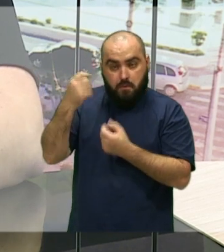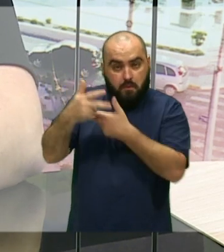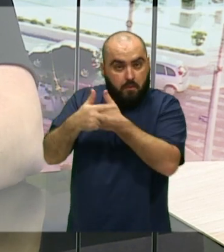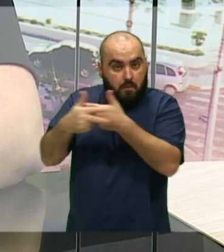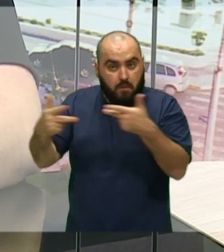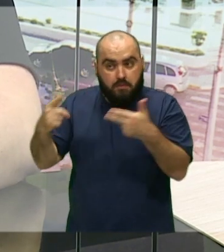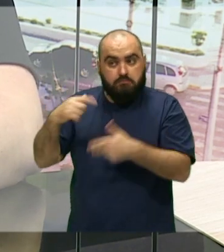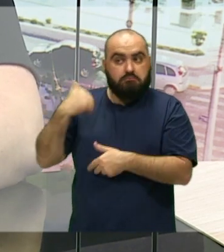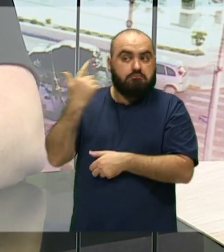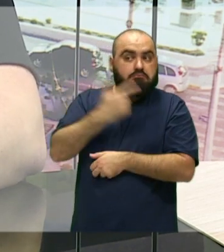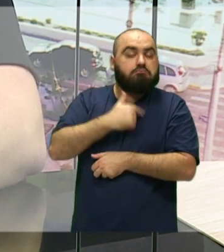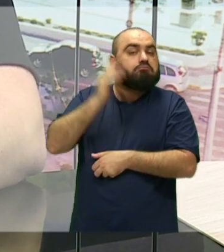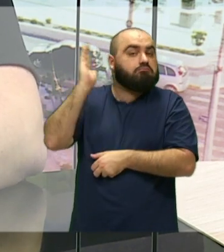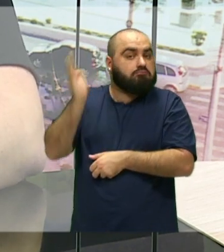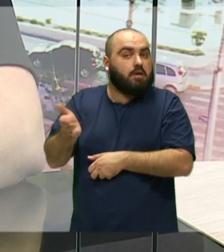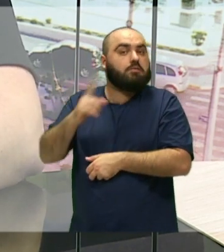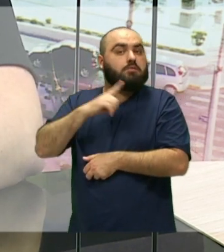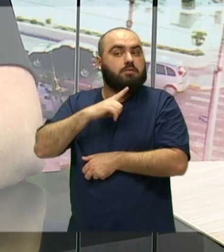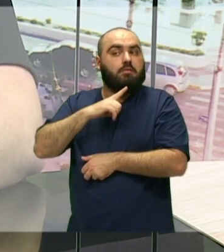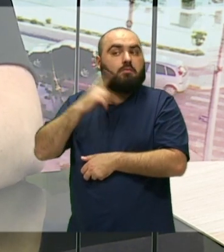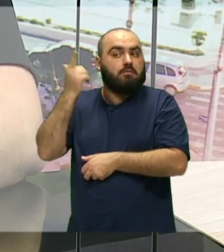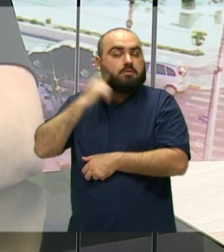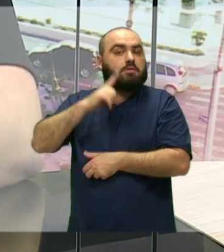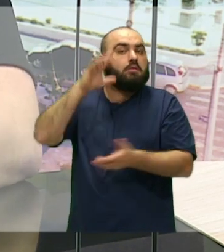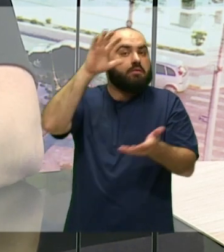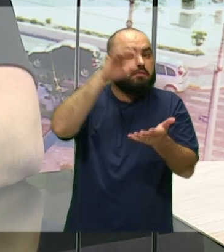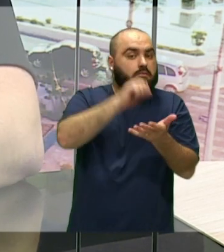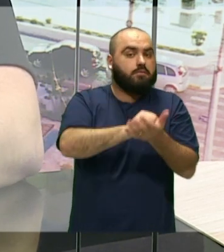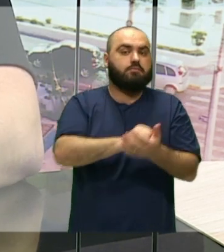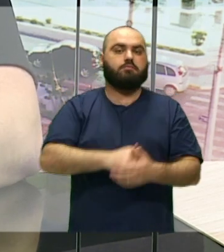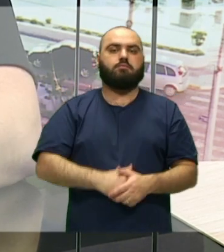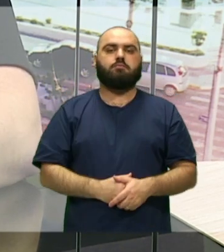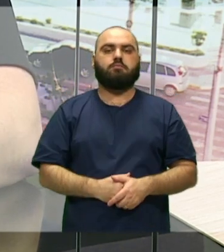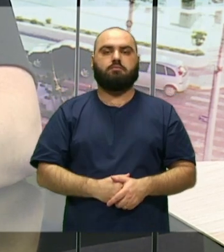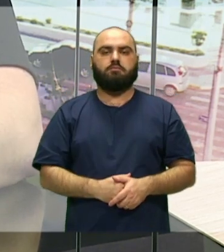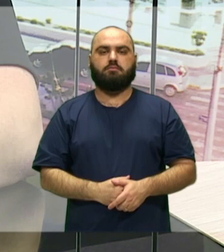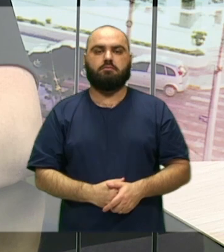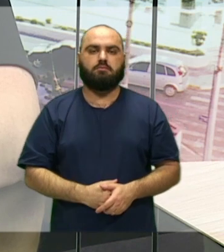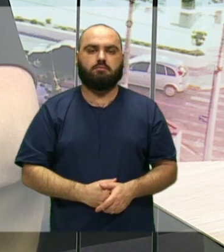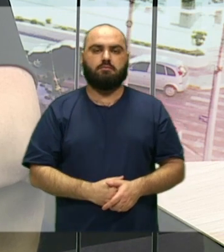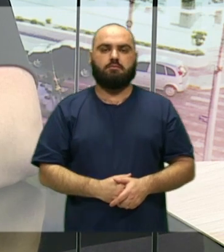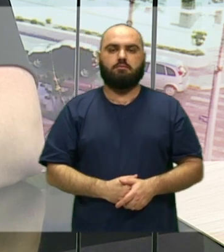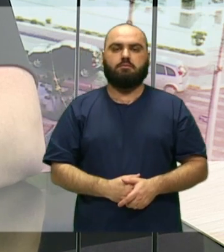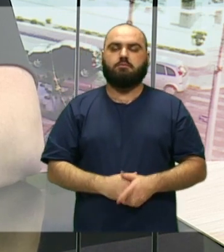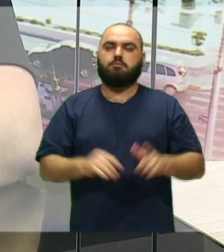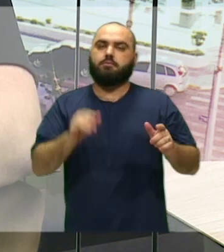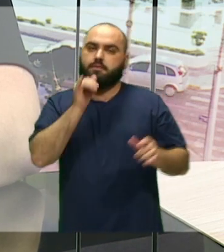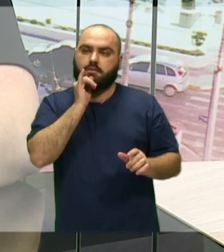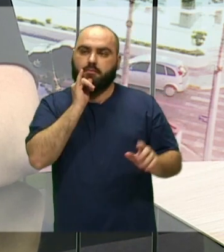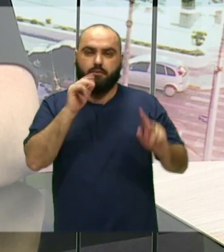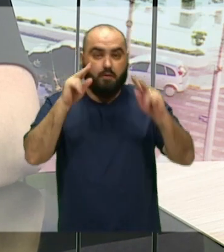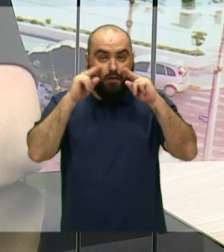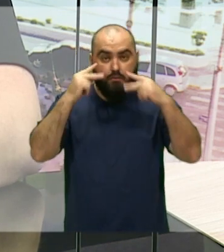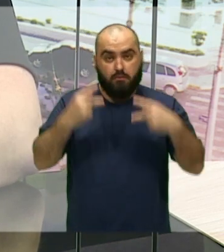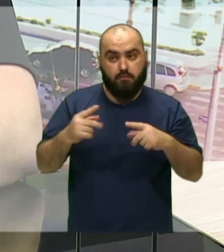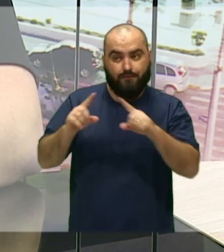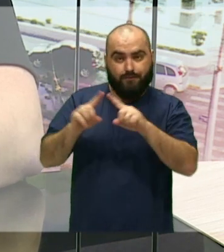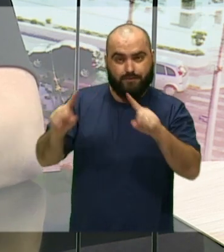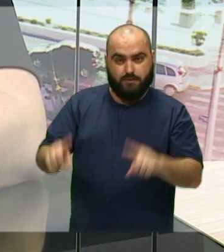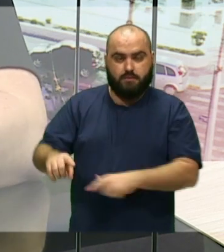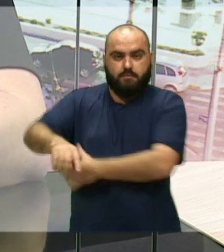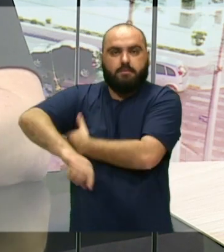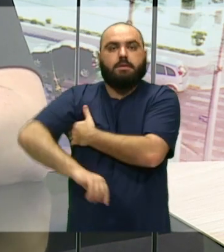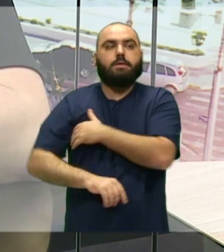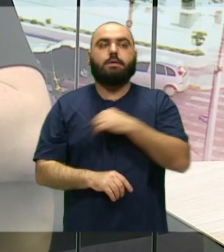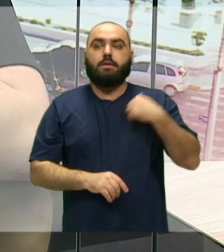eh para escrever por exemplo a questão de de reconhecimento aos servidores né Eh a